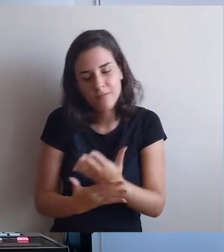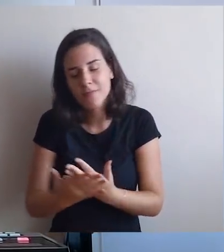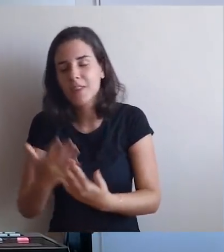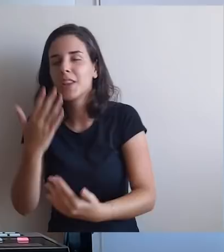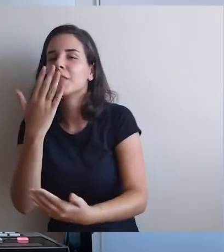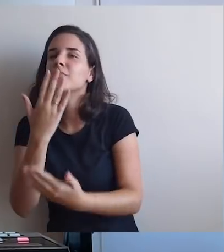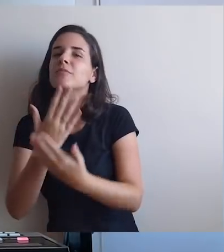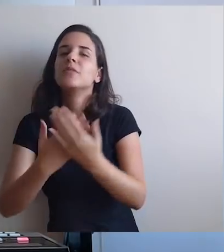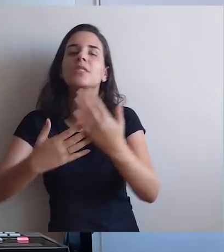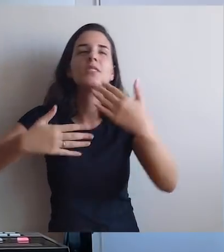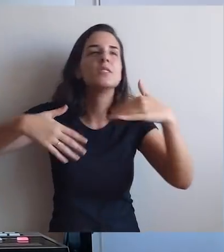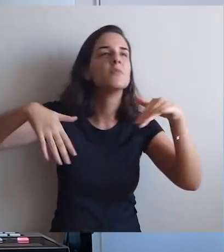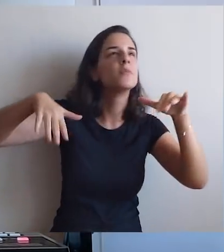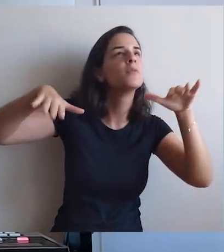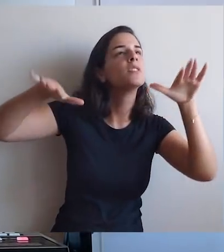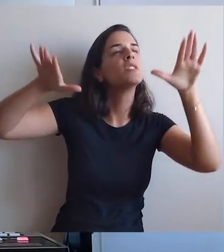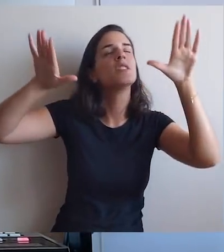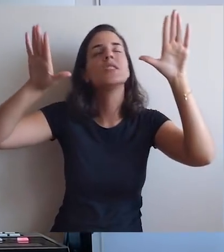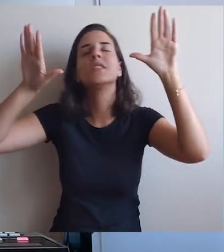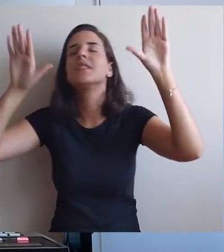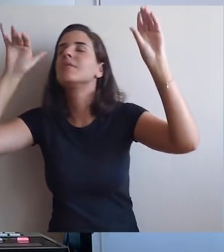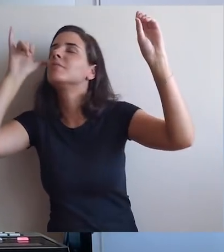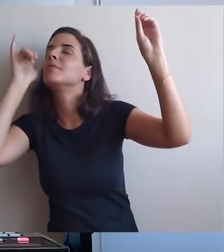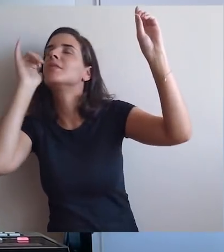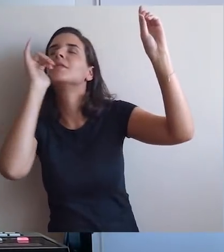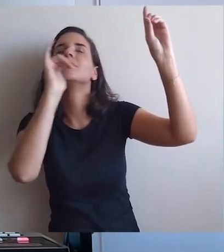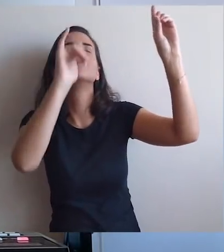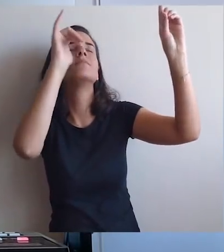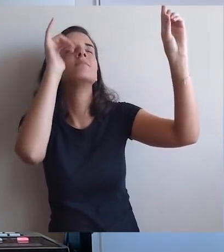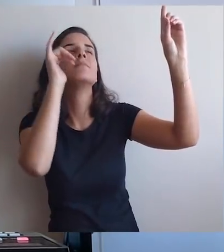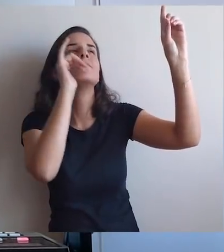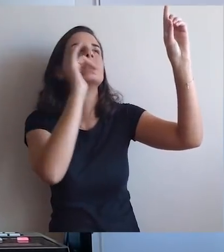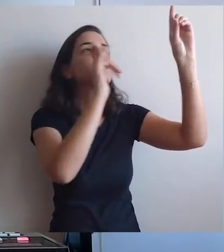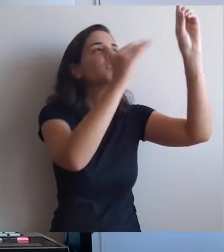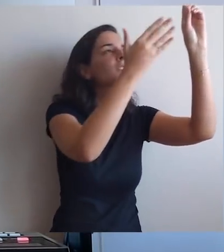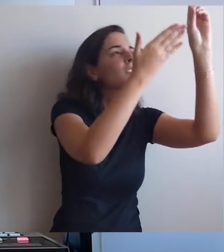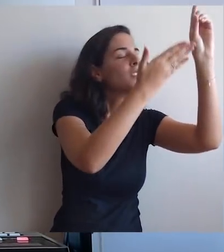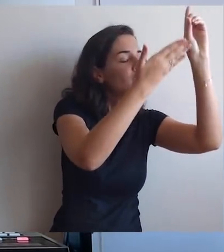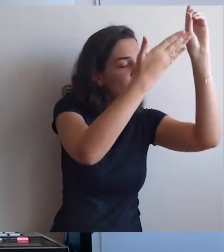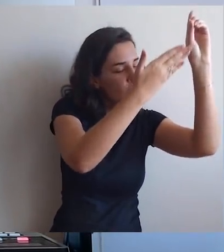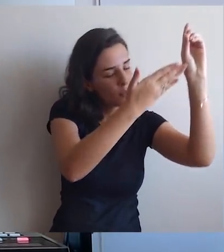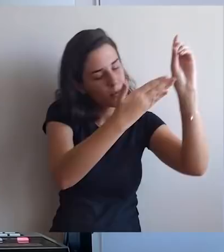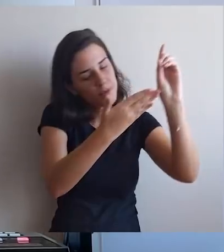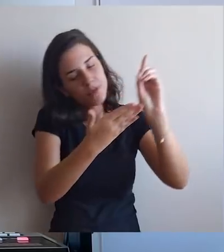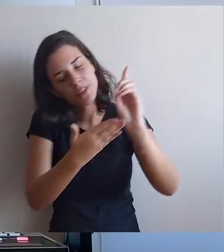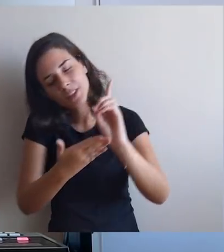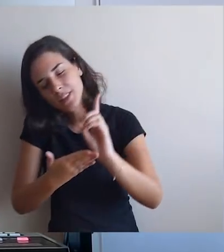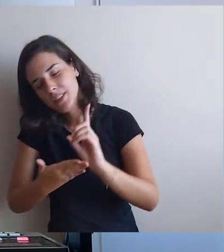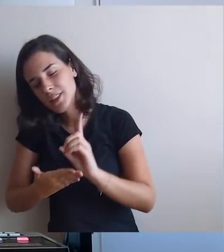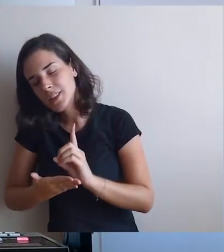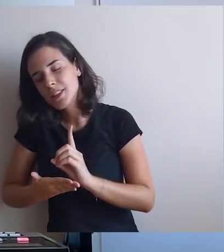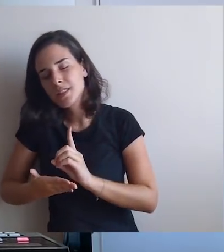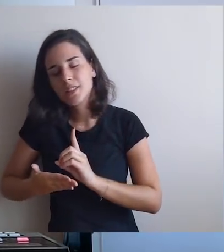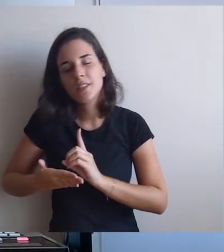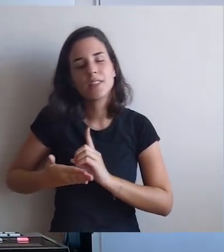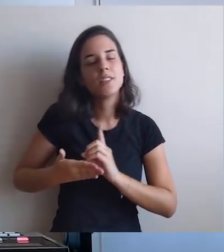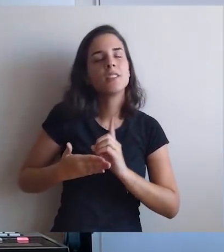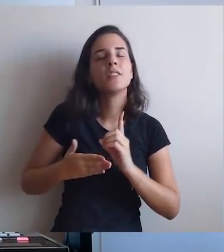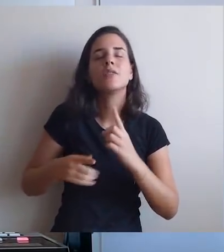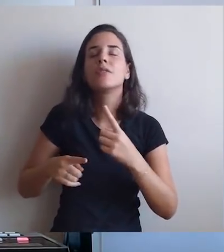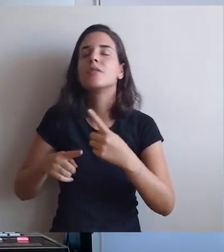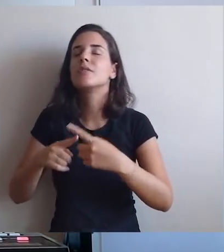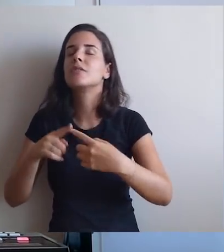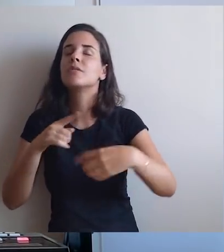e favor. Ao erguermos as mãos e clamarmos a Ti,